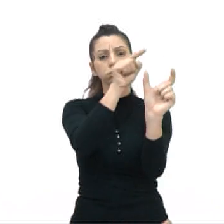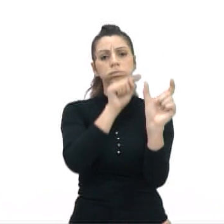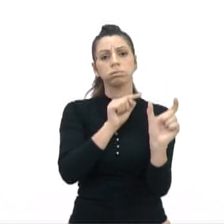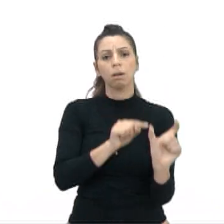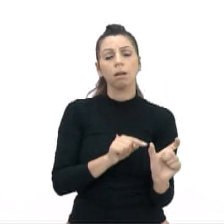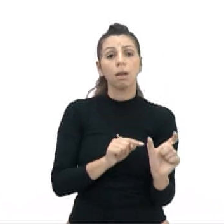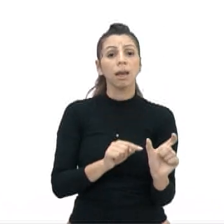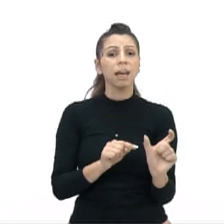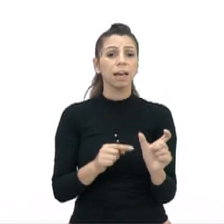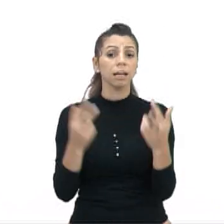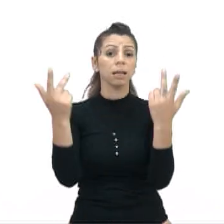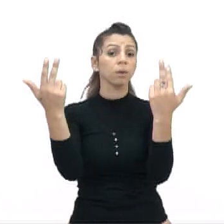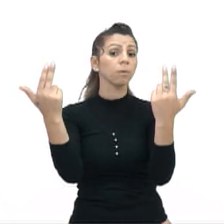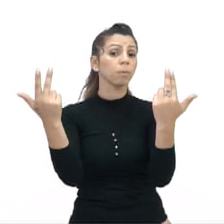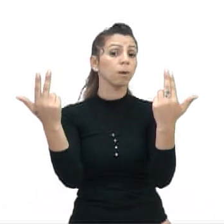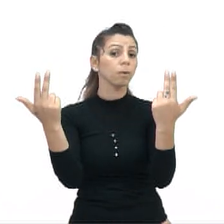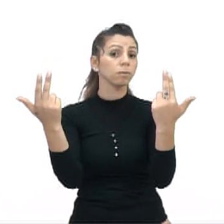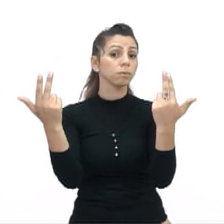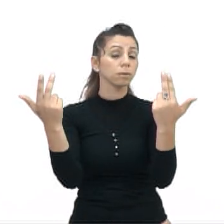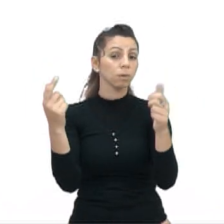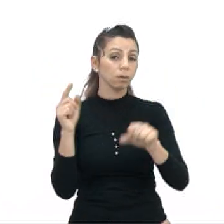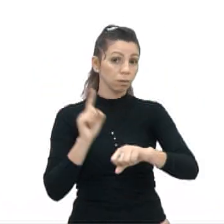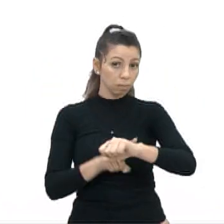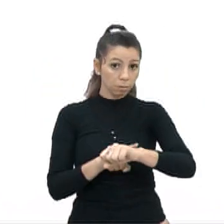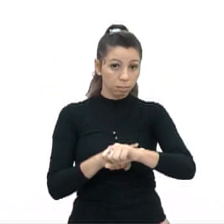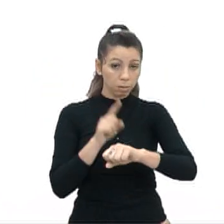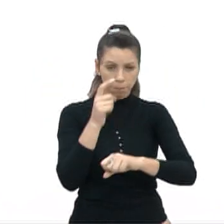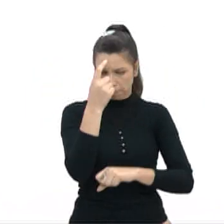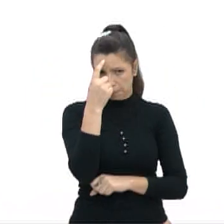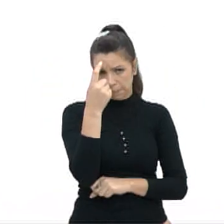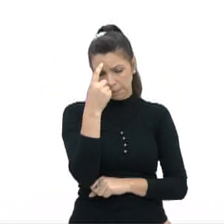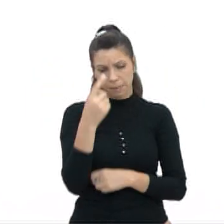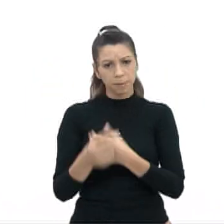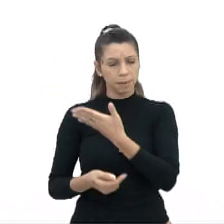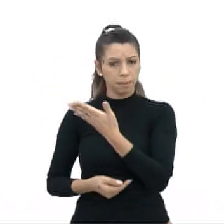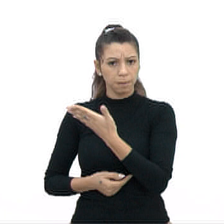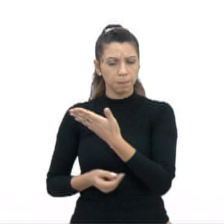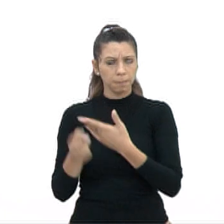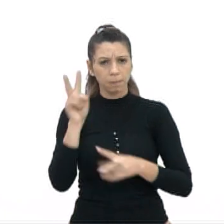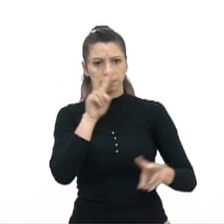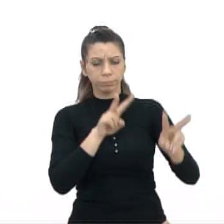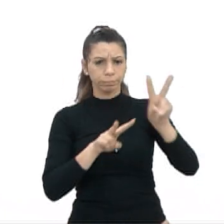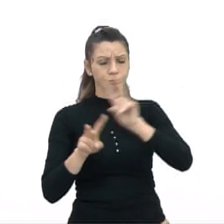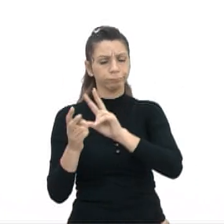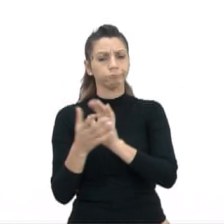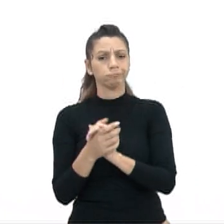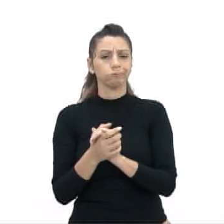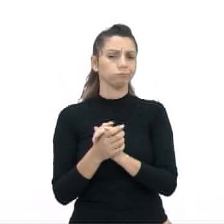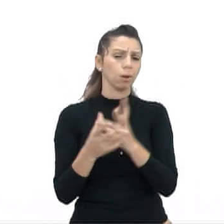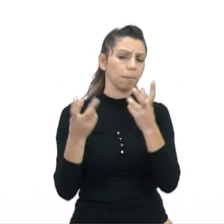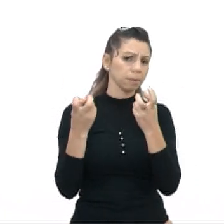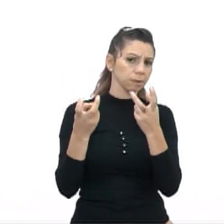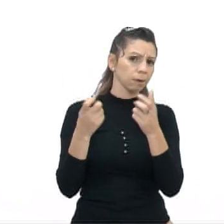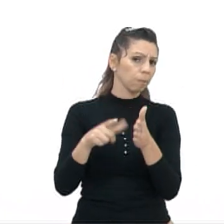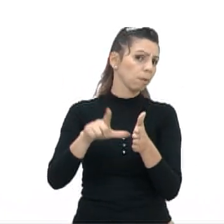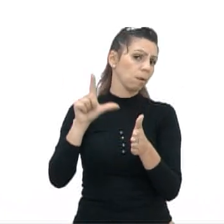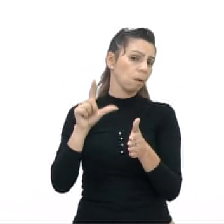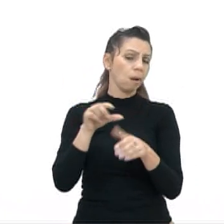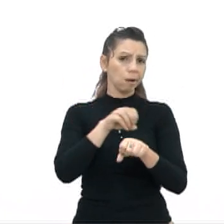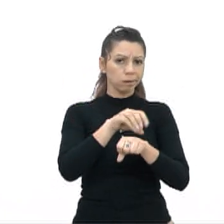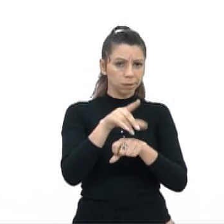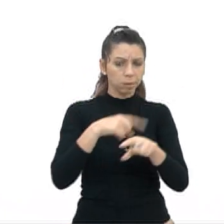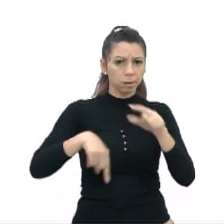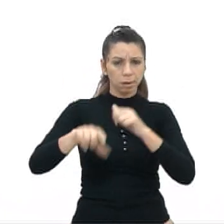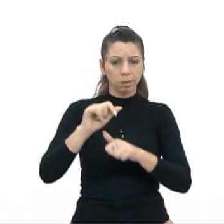monômios semelhantes. Então, vou te dar um tempinho, pense nisso, dê uma olhada nas alternativas, olha para o que a gente fez antes,